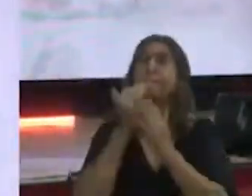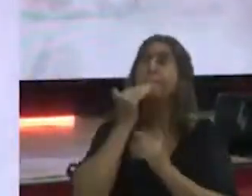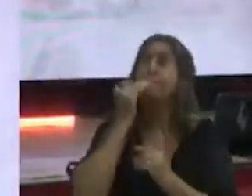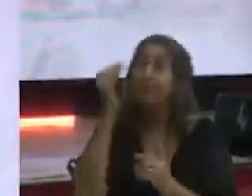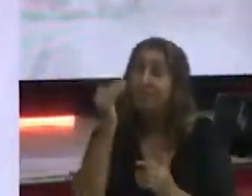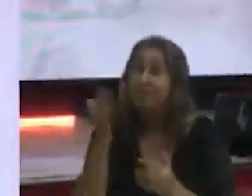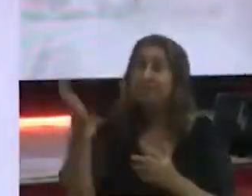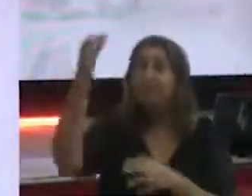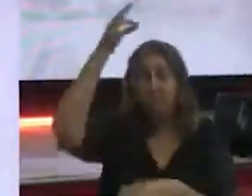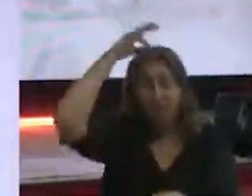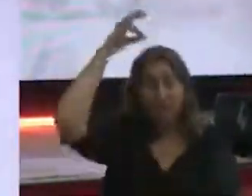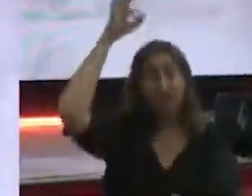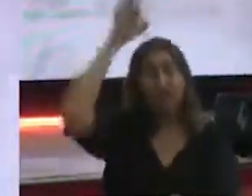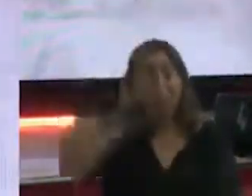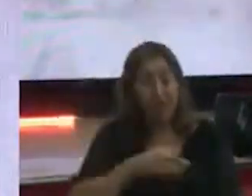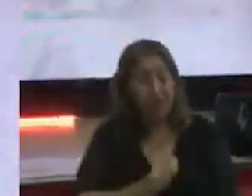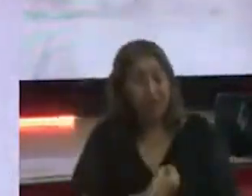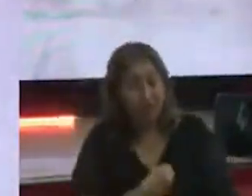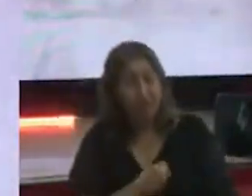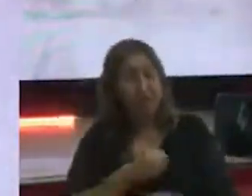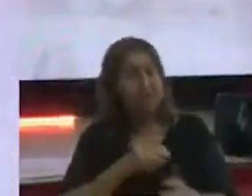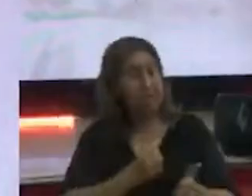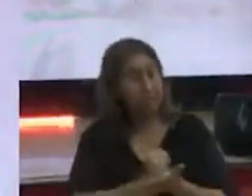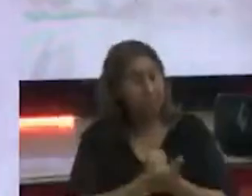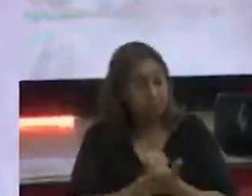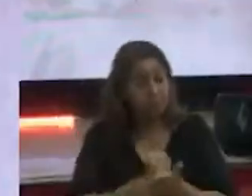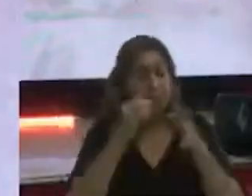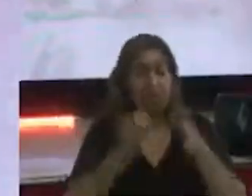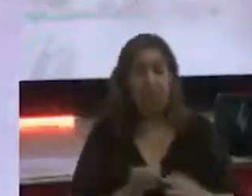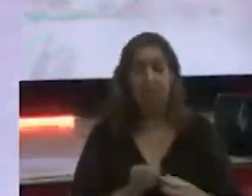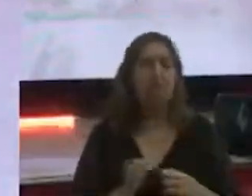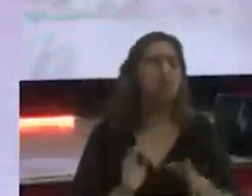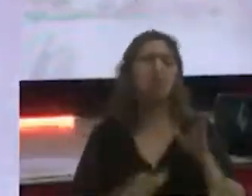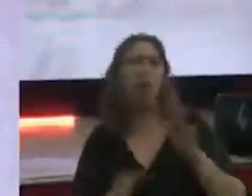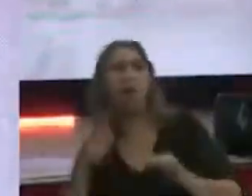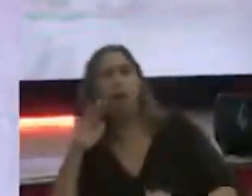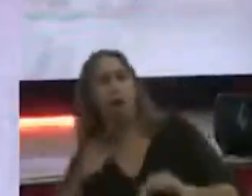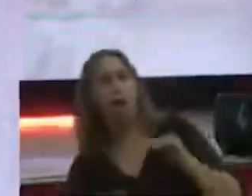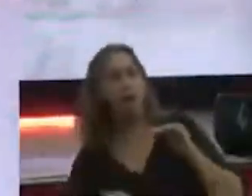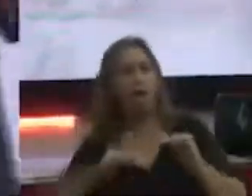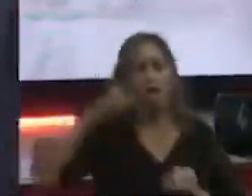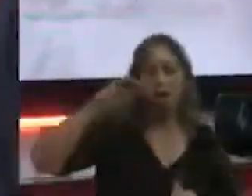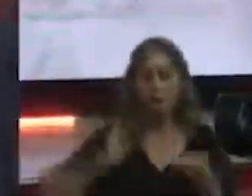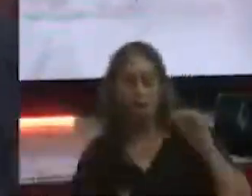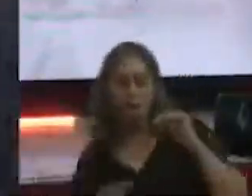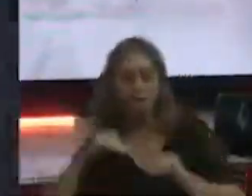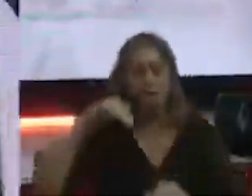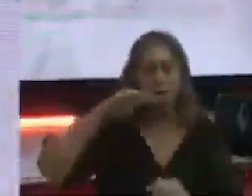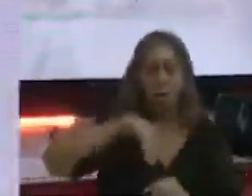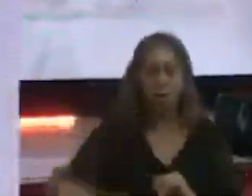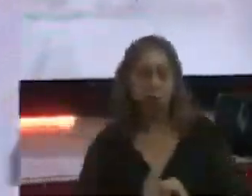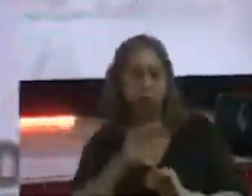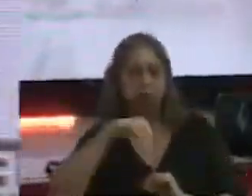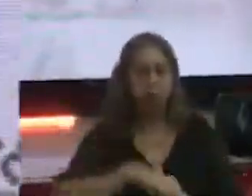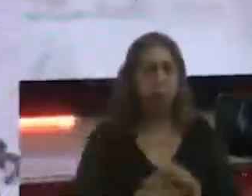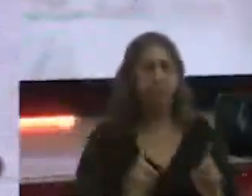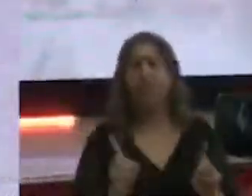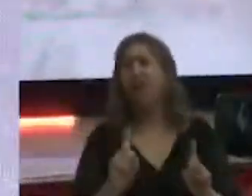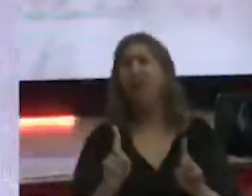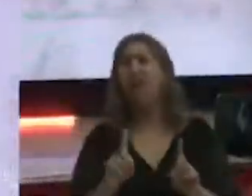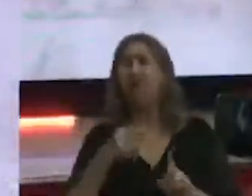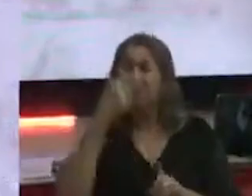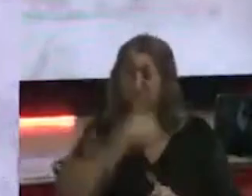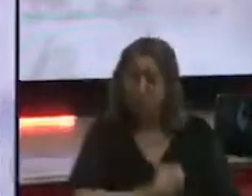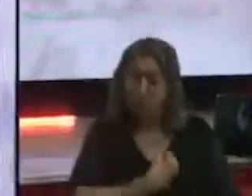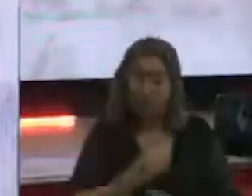oscile sempre em polos de emoções para que você não seja uma pessoa tóxica que que venha